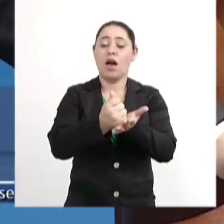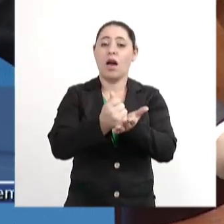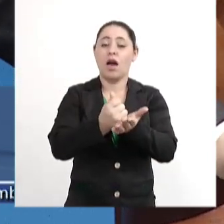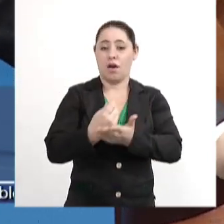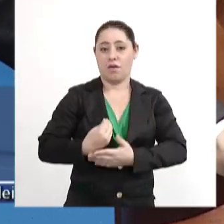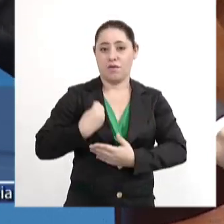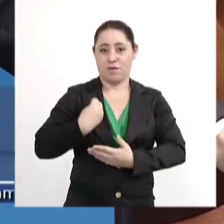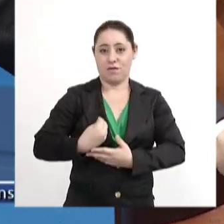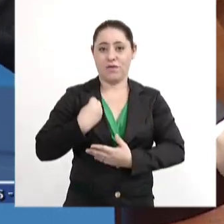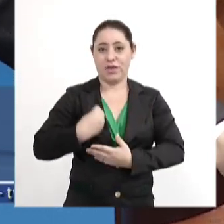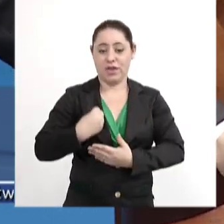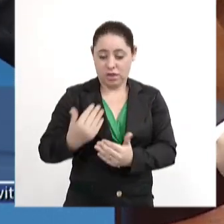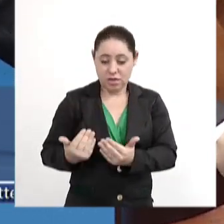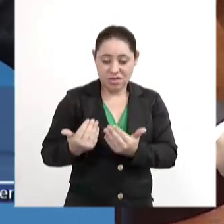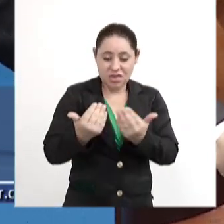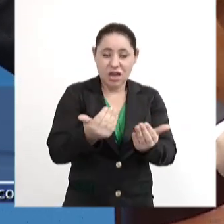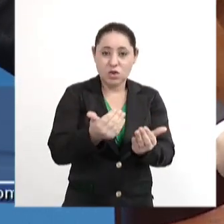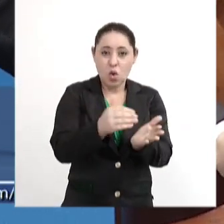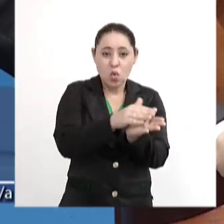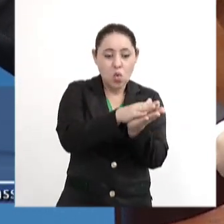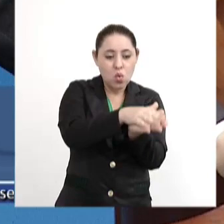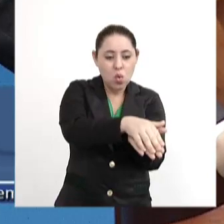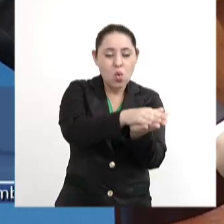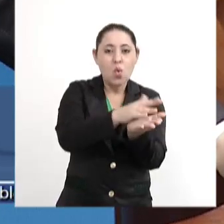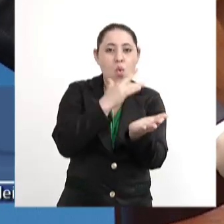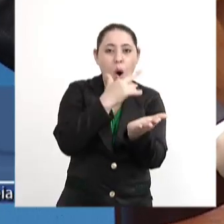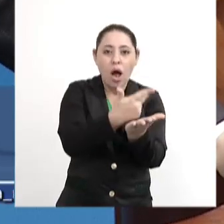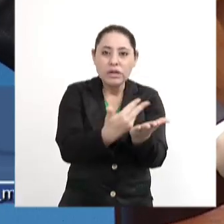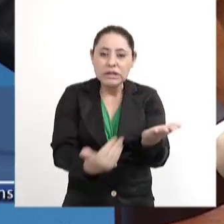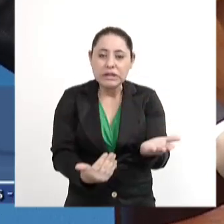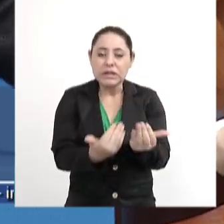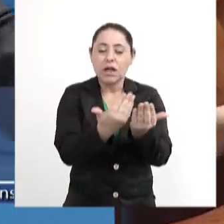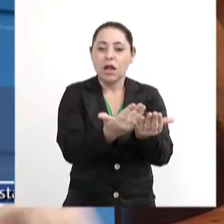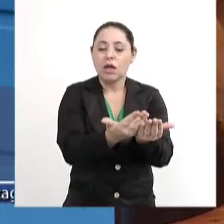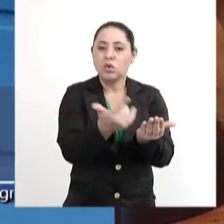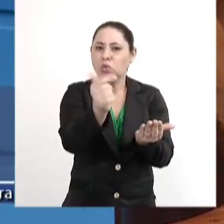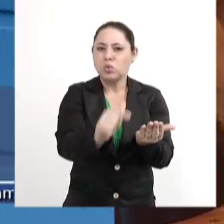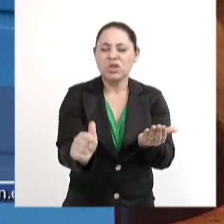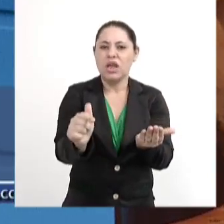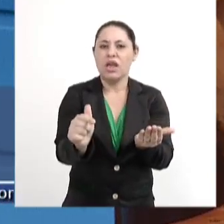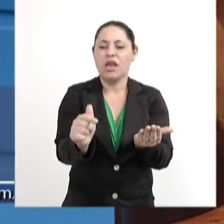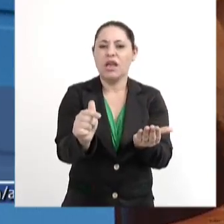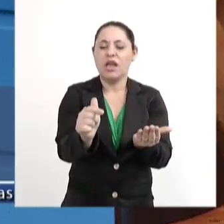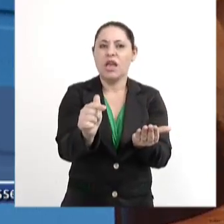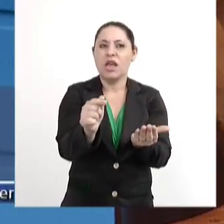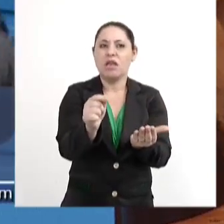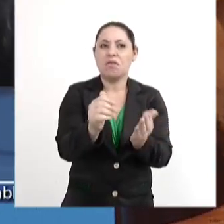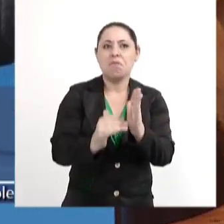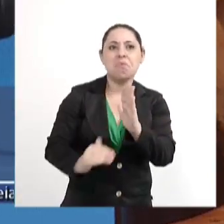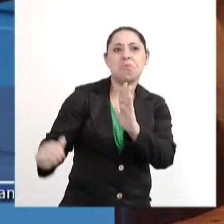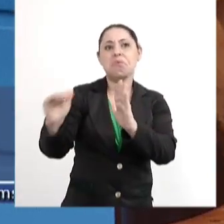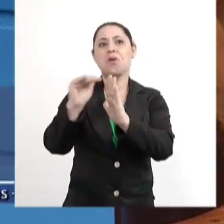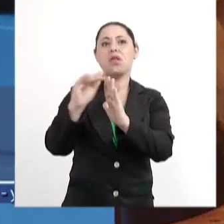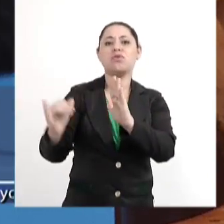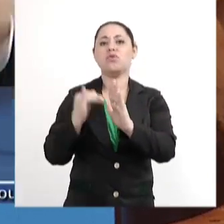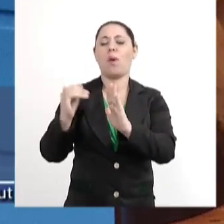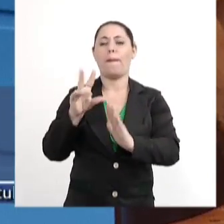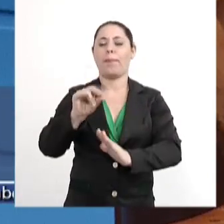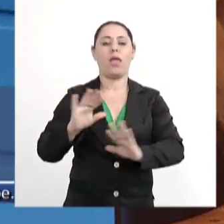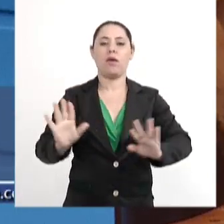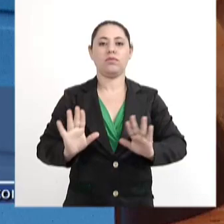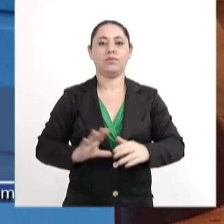uma vida, sem dúvida, não tem preço, tamanho, precedente e nem grau de